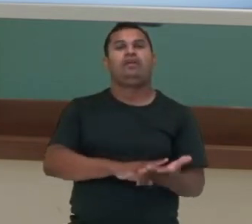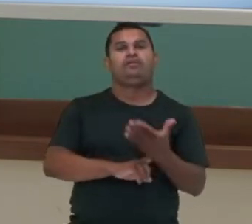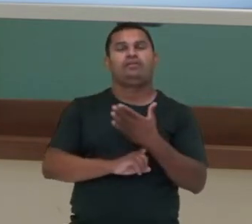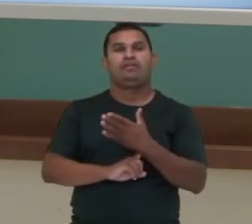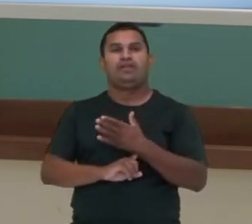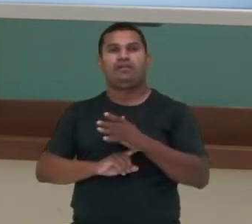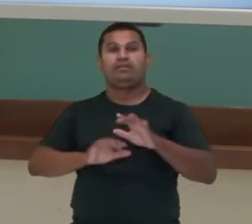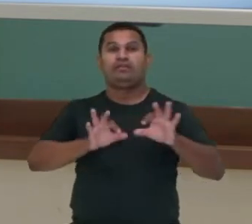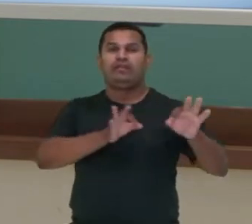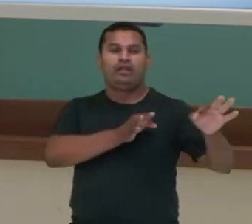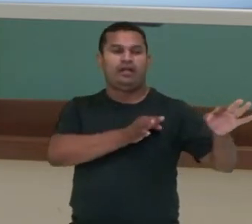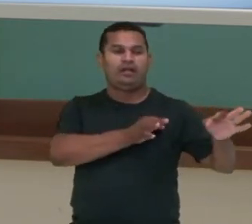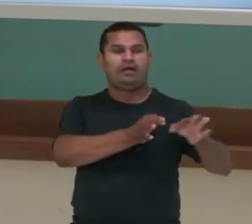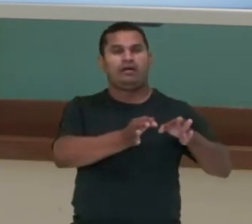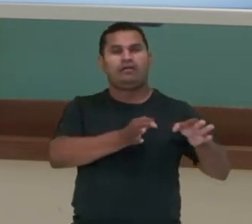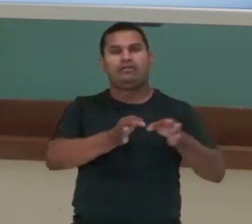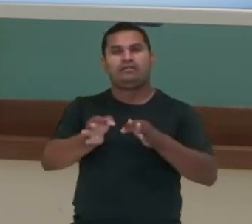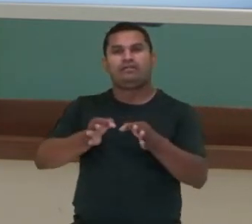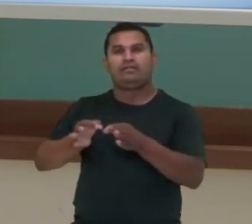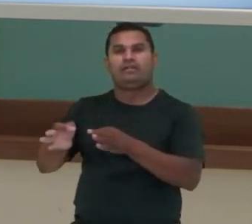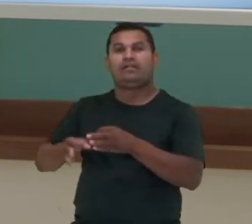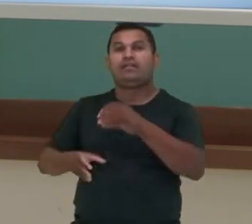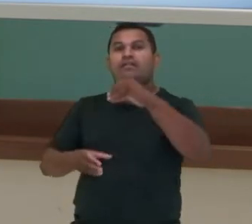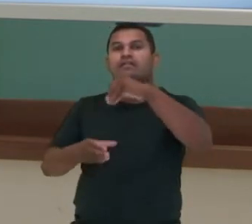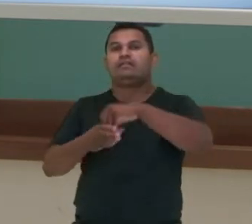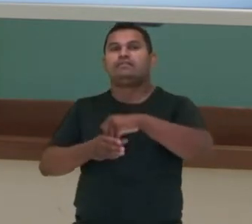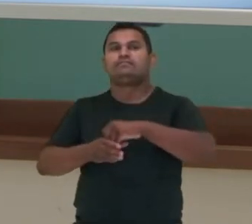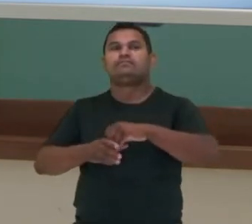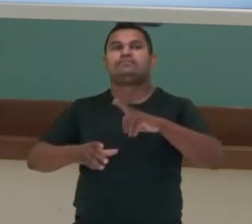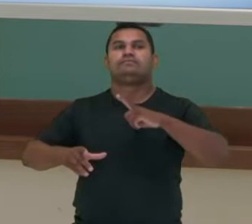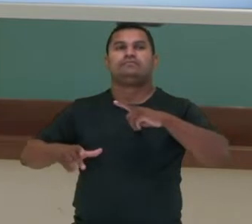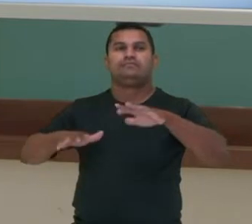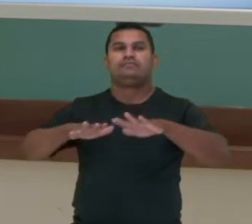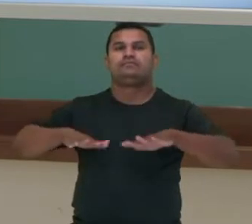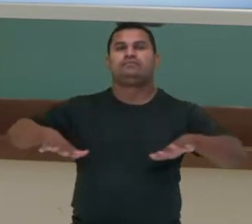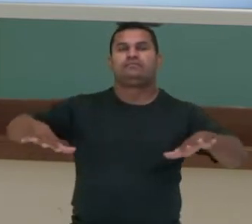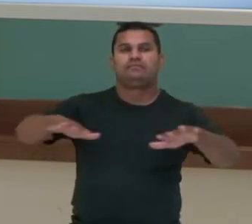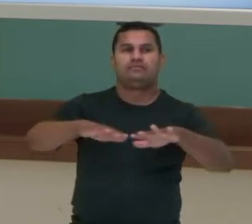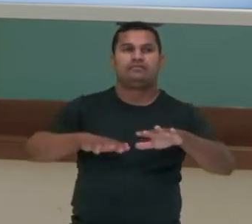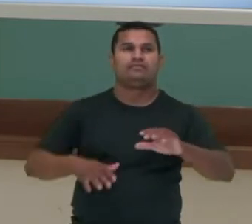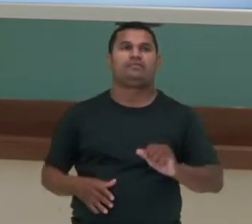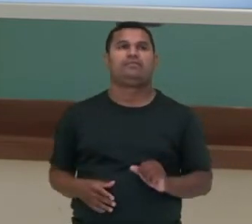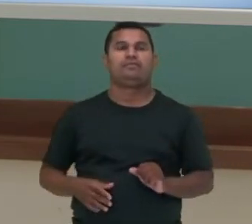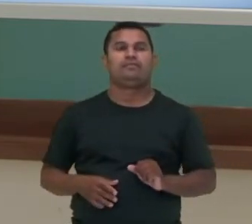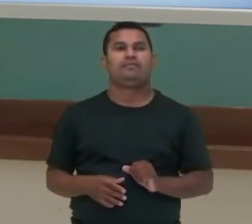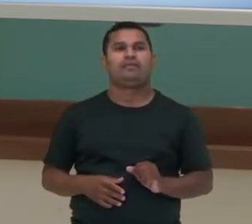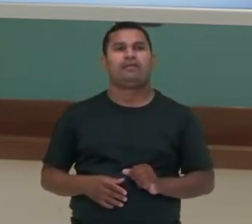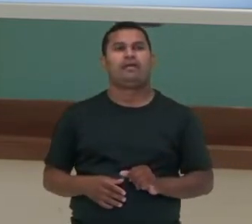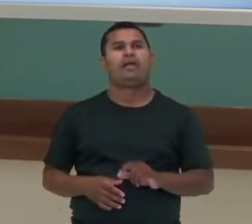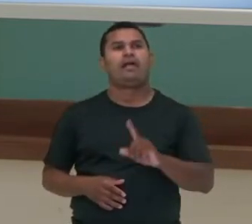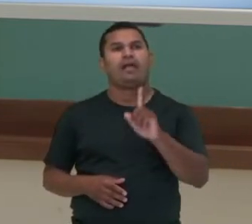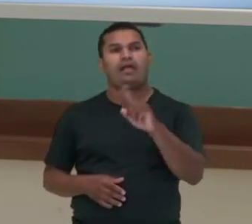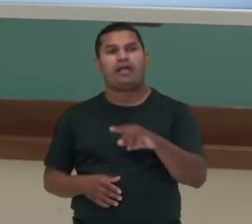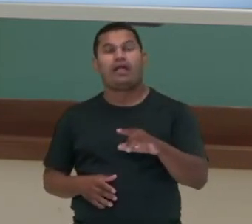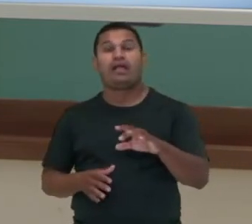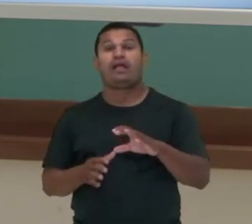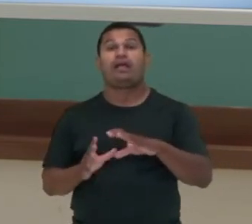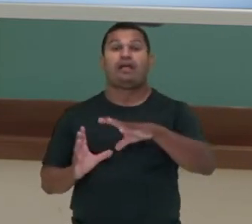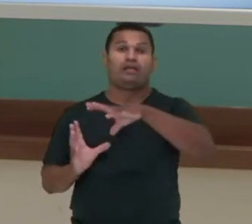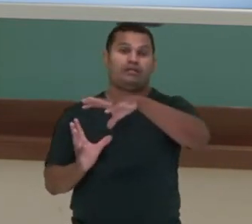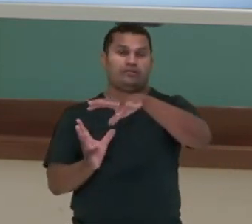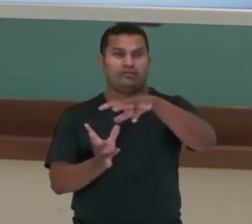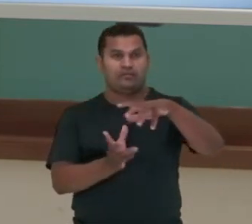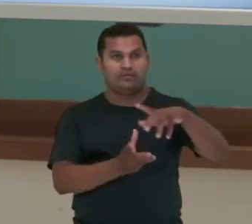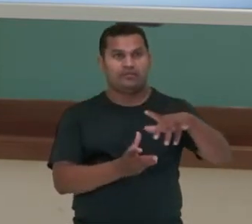essa organização ecológica que envolve todos os ecossistemas, né? É uma esfera de